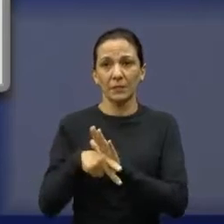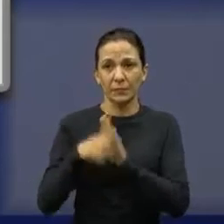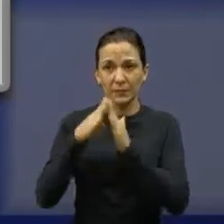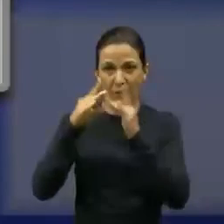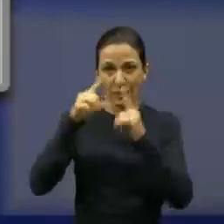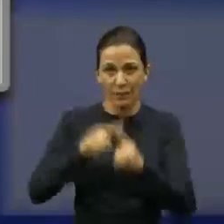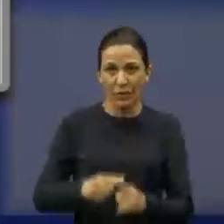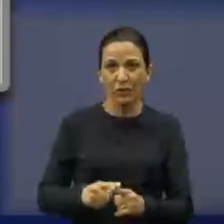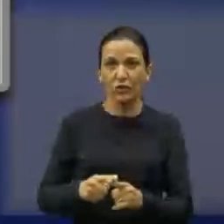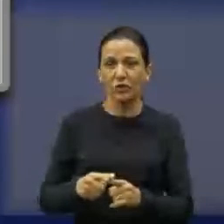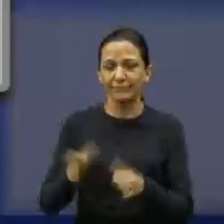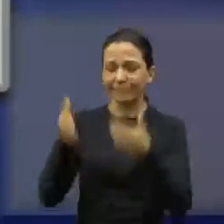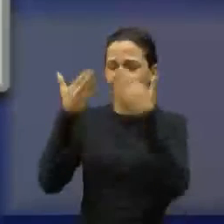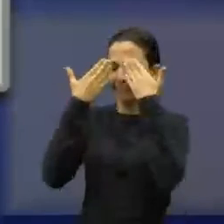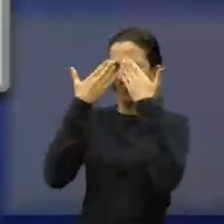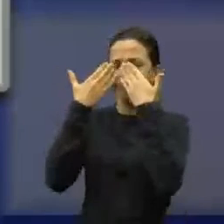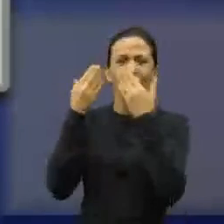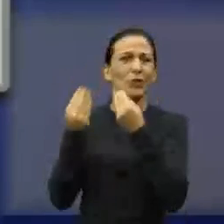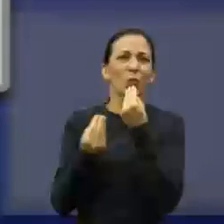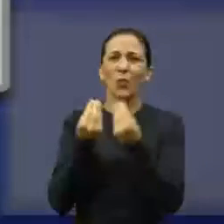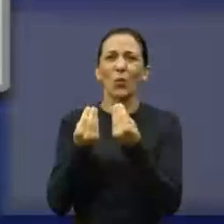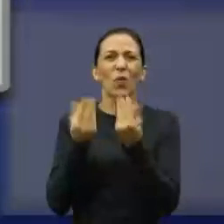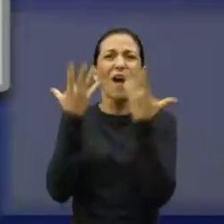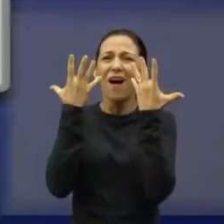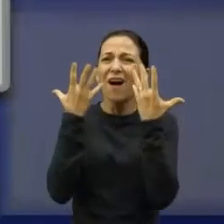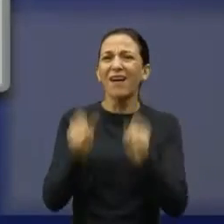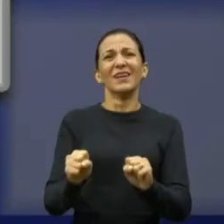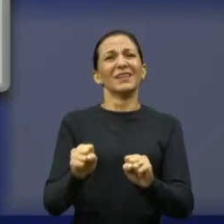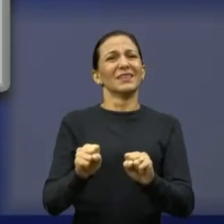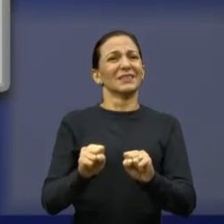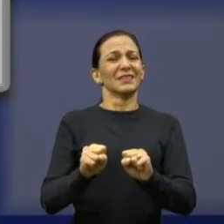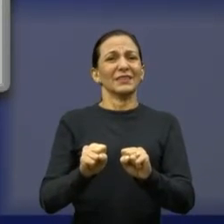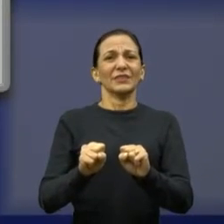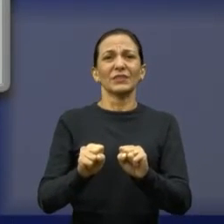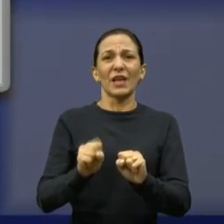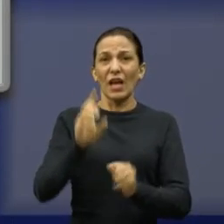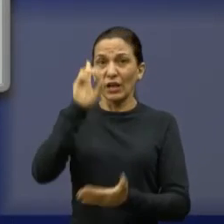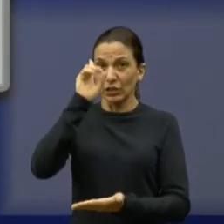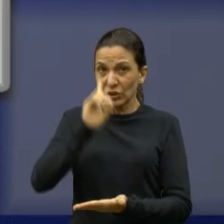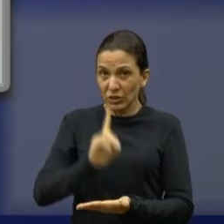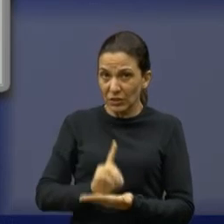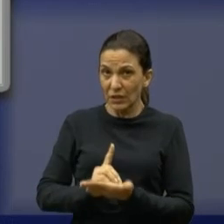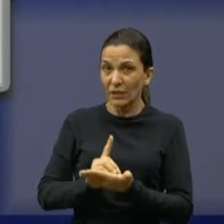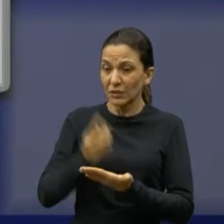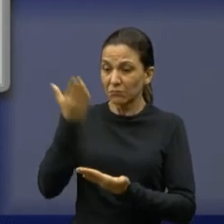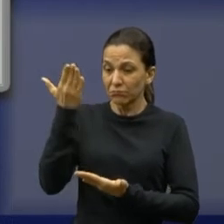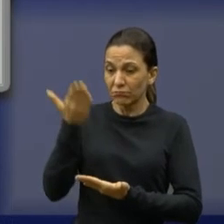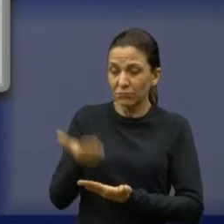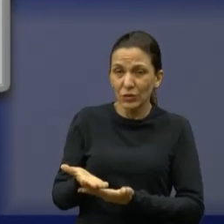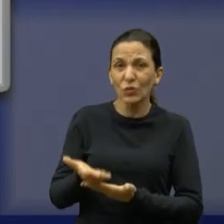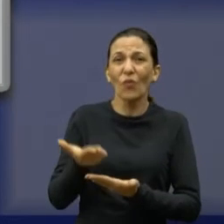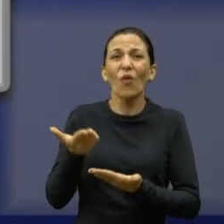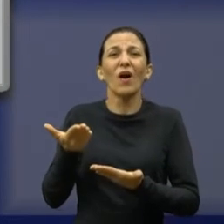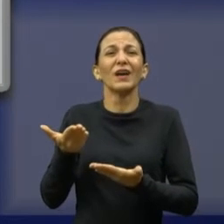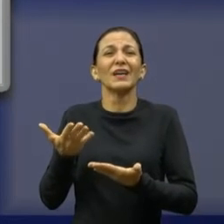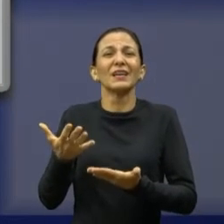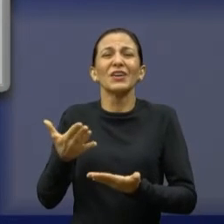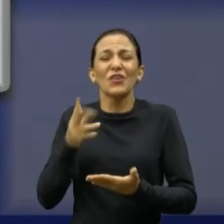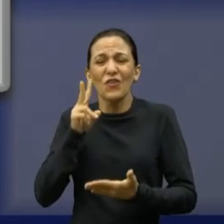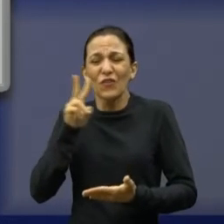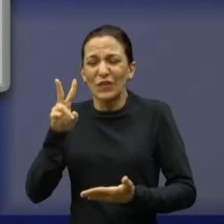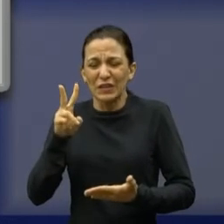olhos para essas situações. É inaceitável permitir que a dignidade humana delas seja tratada como